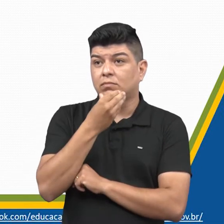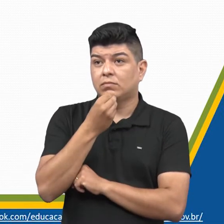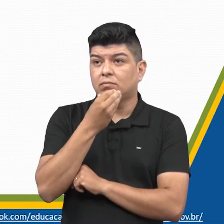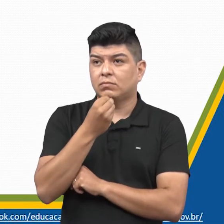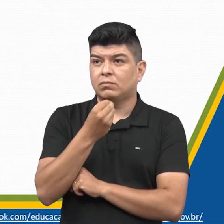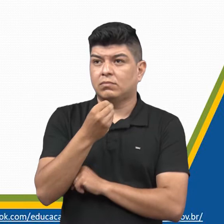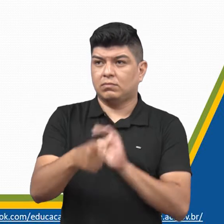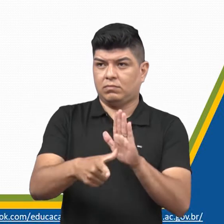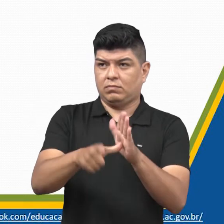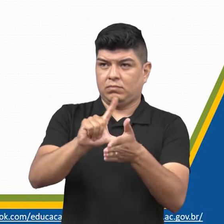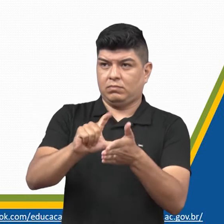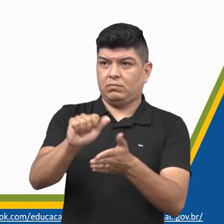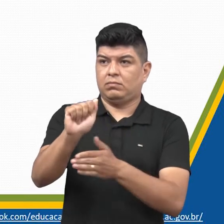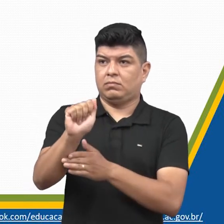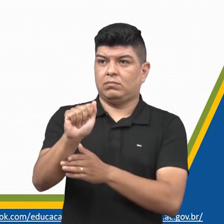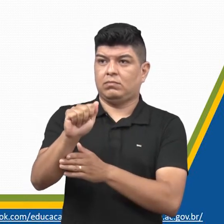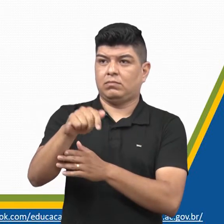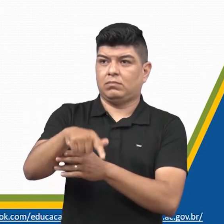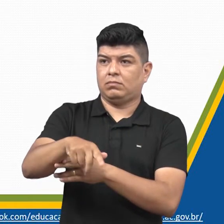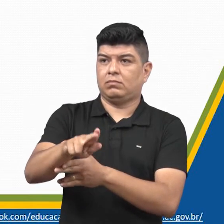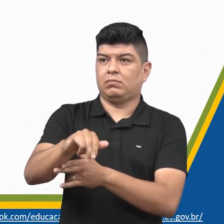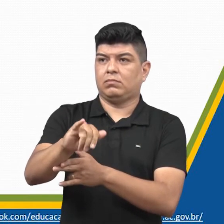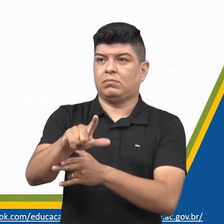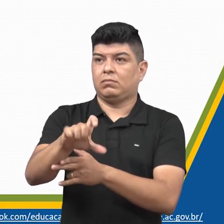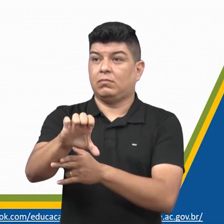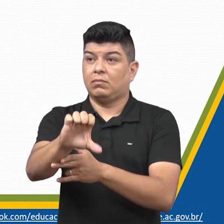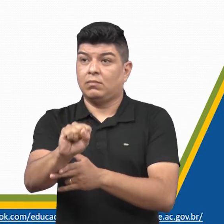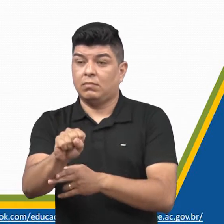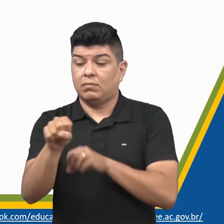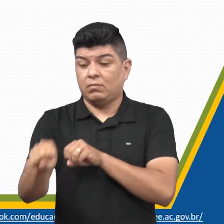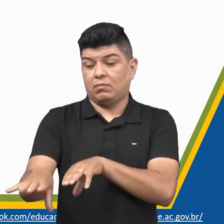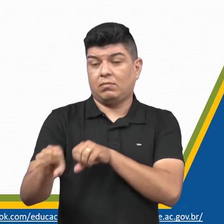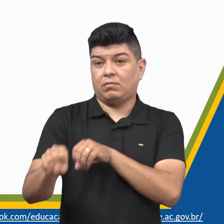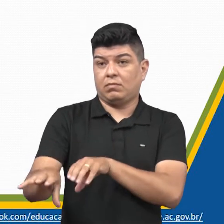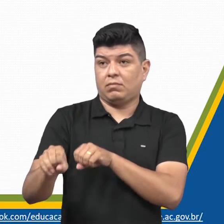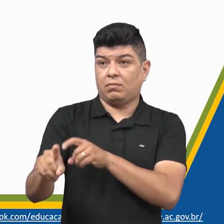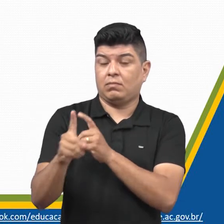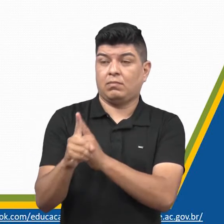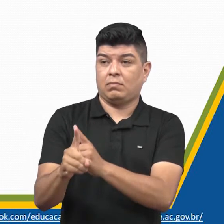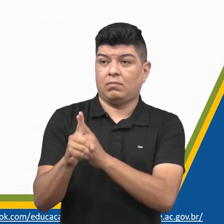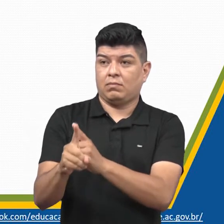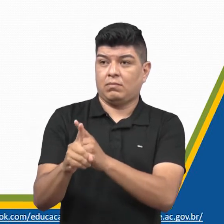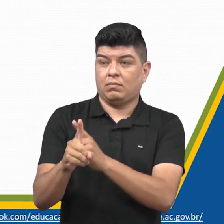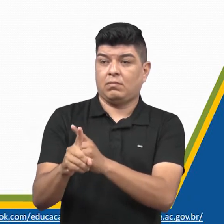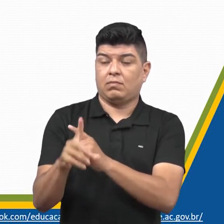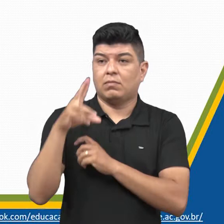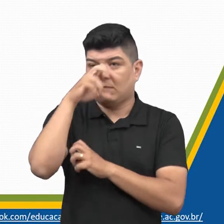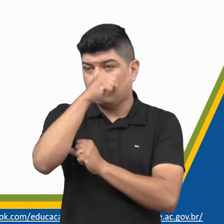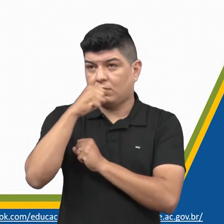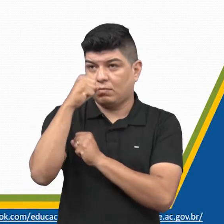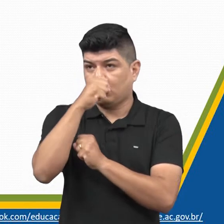de Aquiles, herói grego da guerra, Troia, ensina o discípulo a usar a razão e a força.